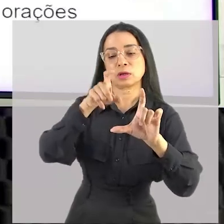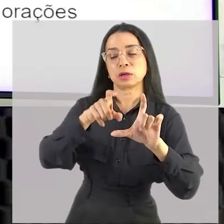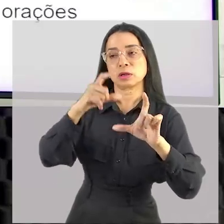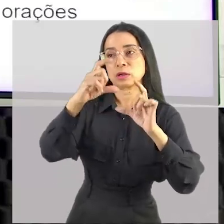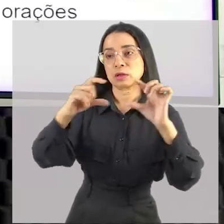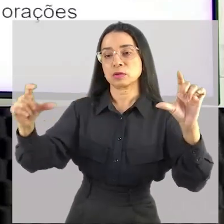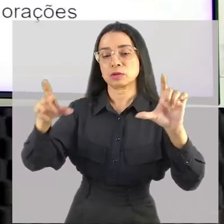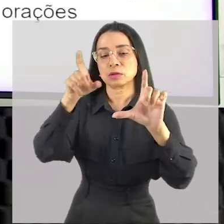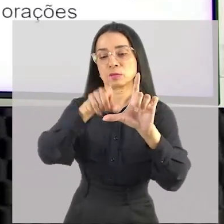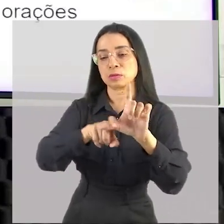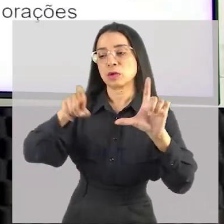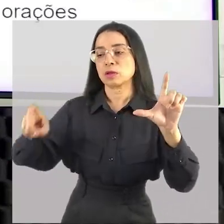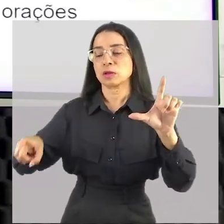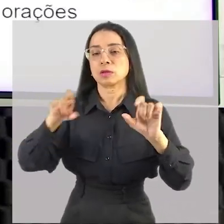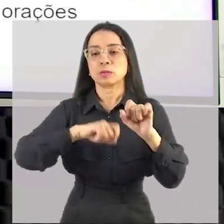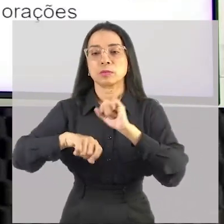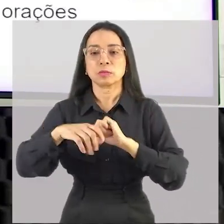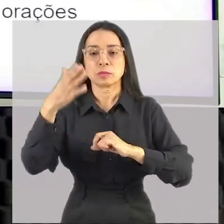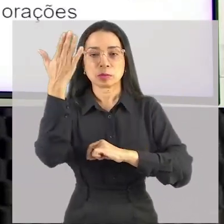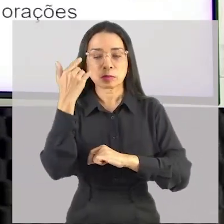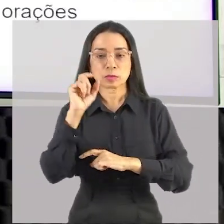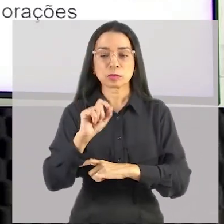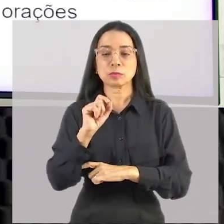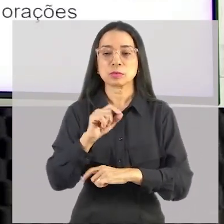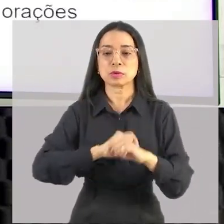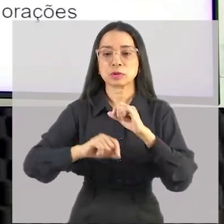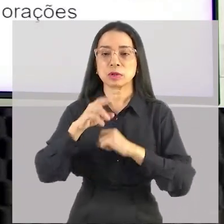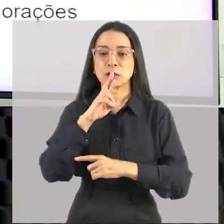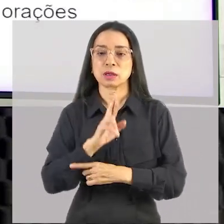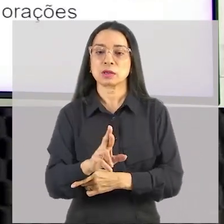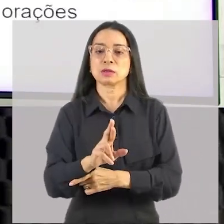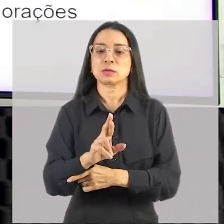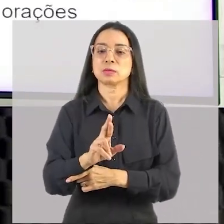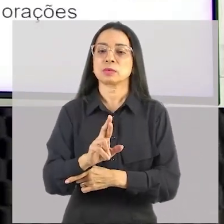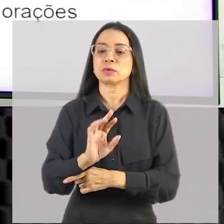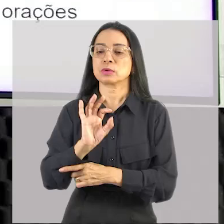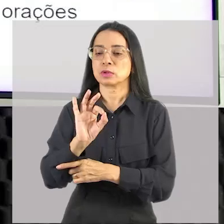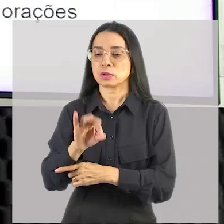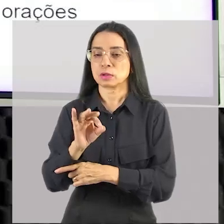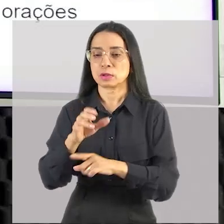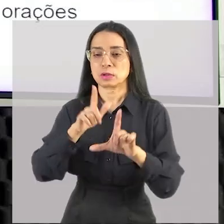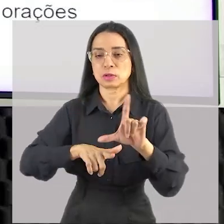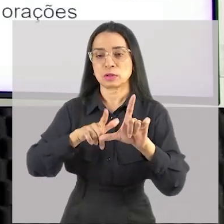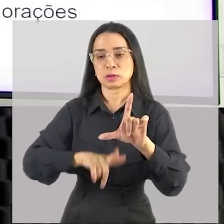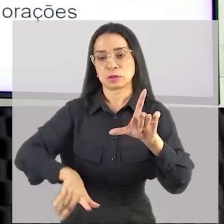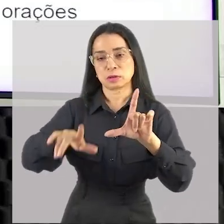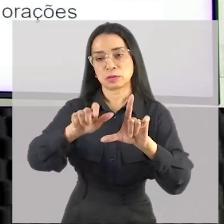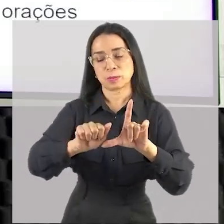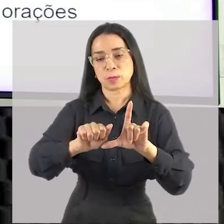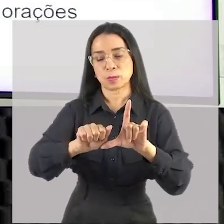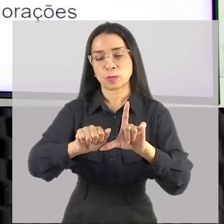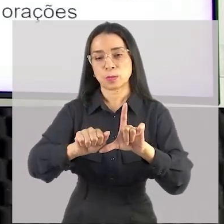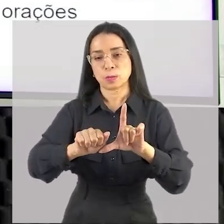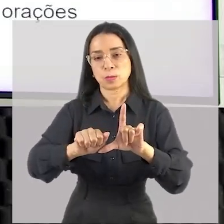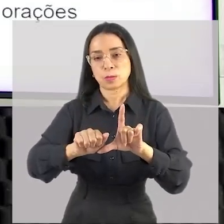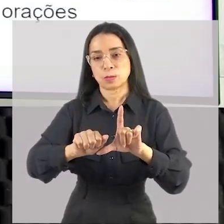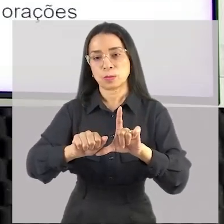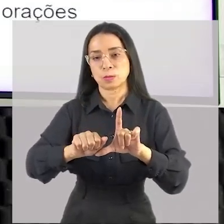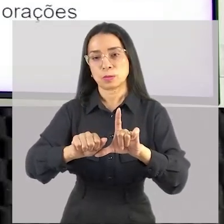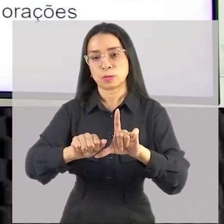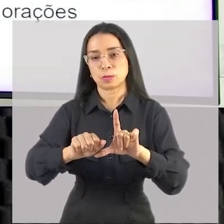independentes, portanto, você já sabe que a resposta certa é a letra A, predominância de